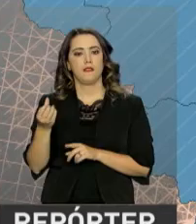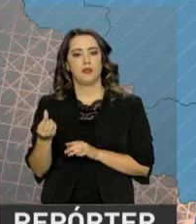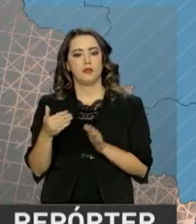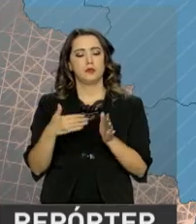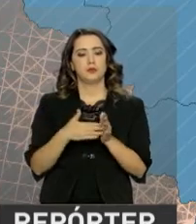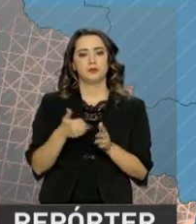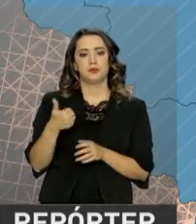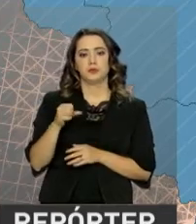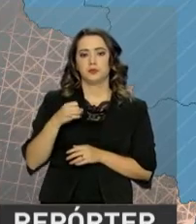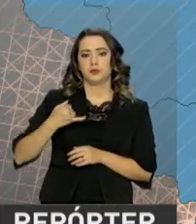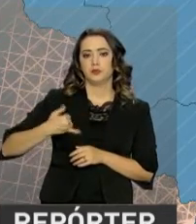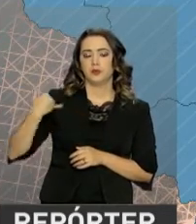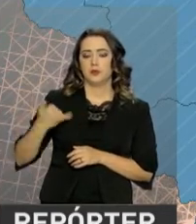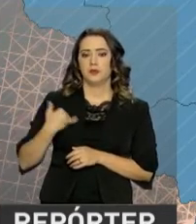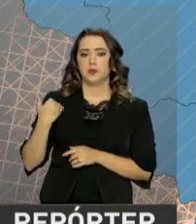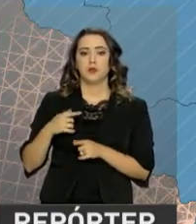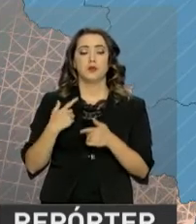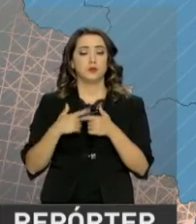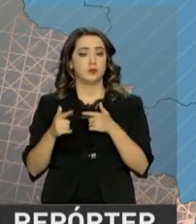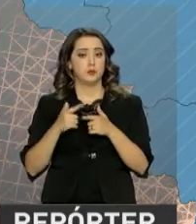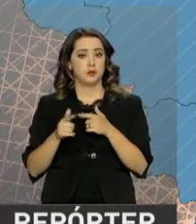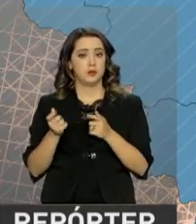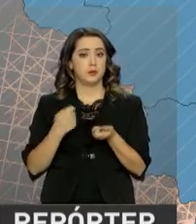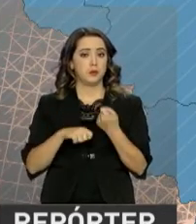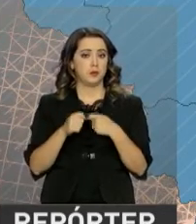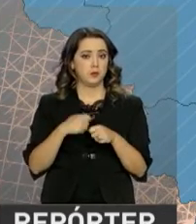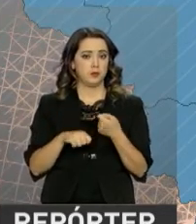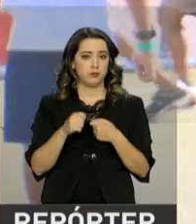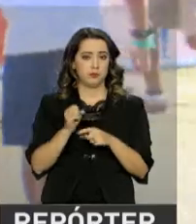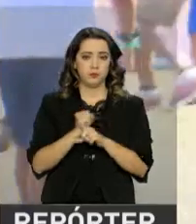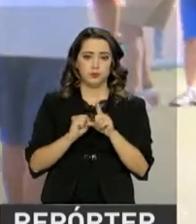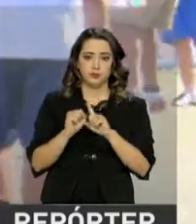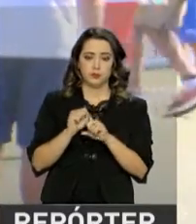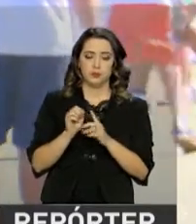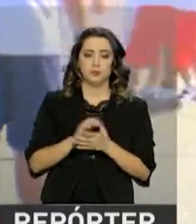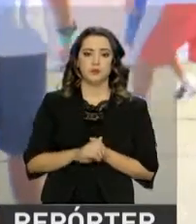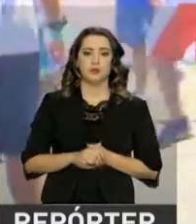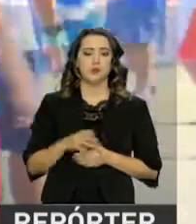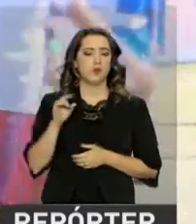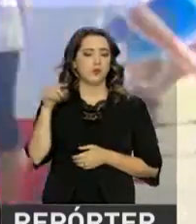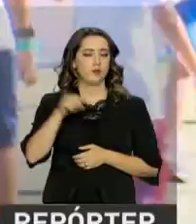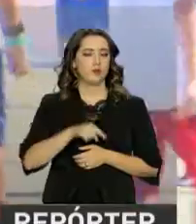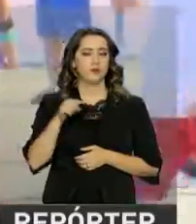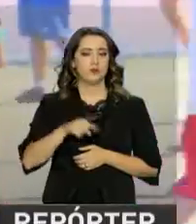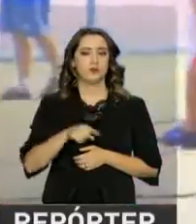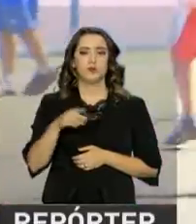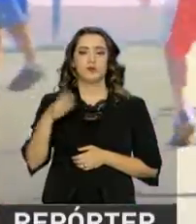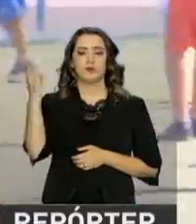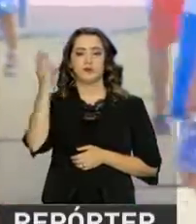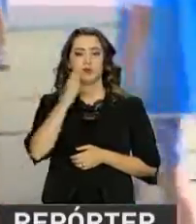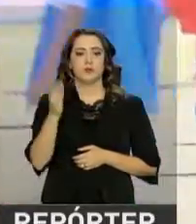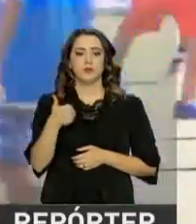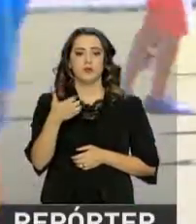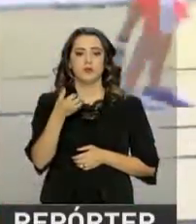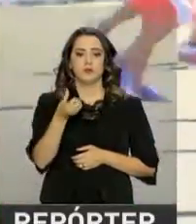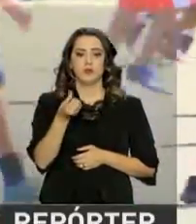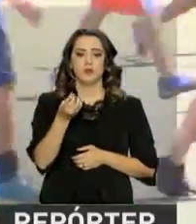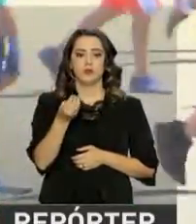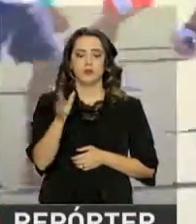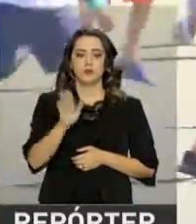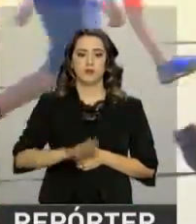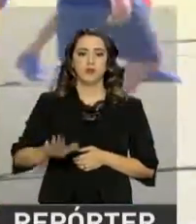a 18 anos, em situação de vulnerabilidade social. Só aqui em Brasília, são 1.600 crianças